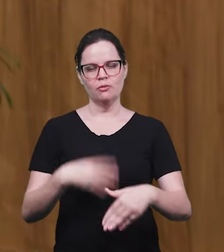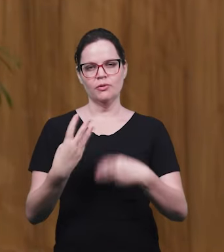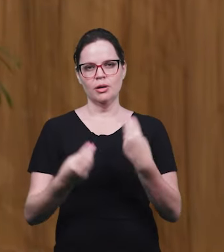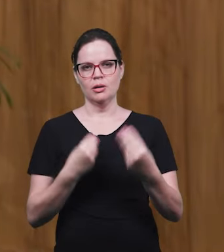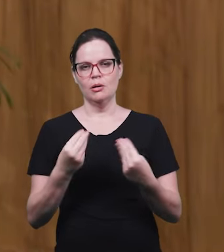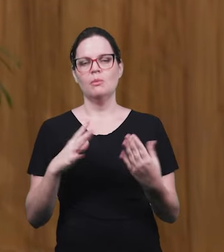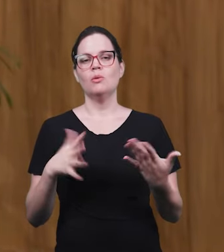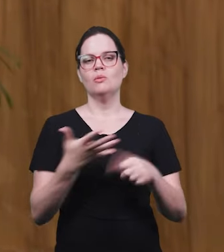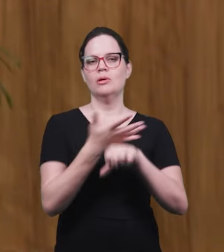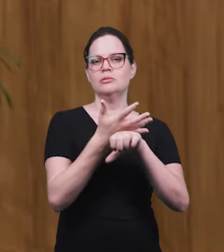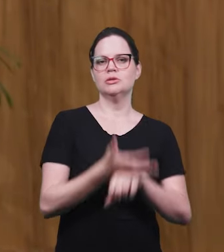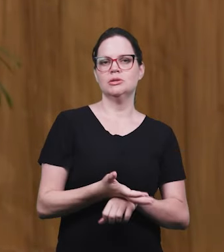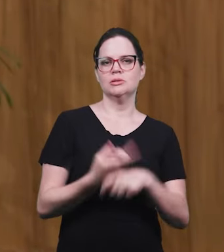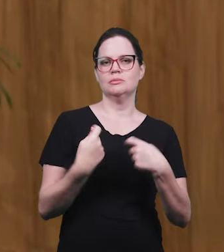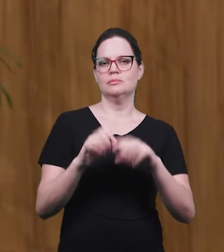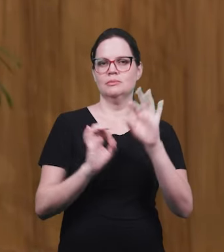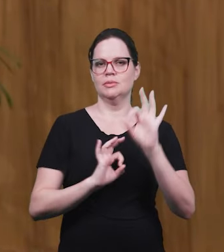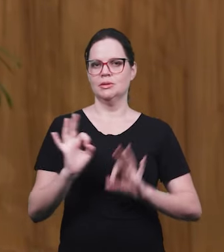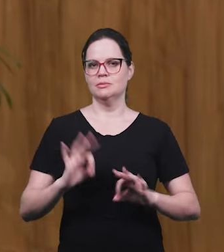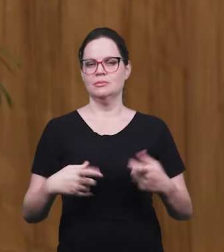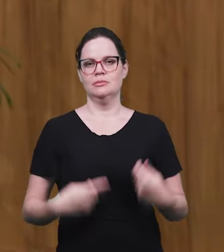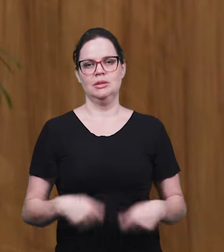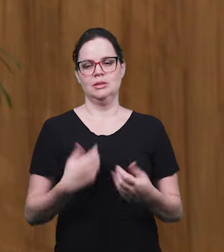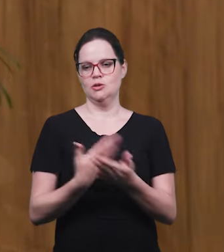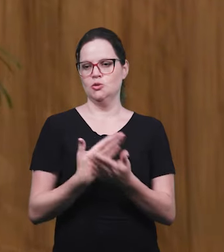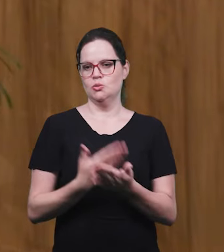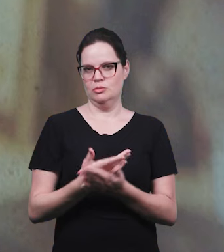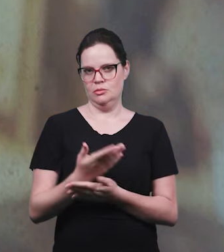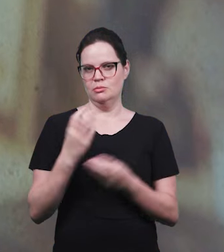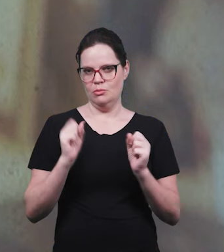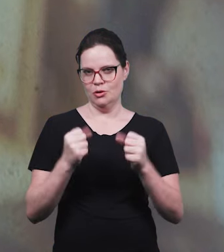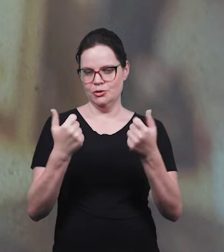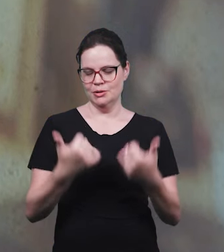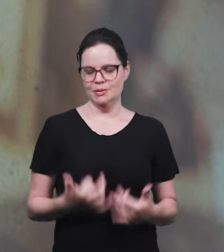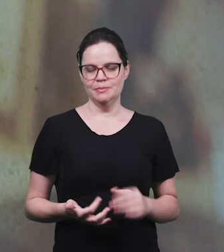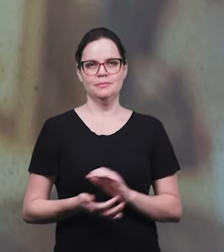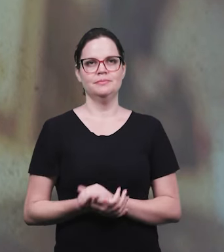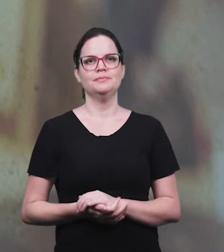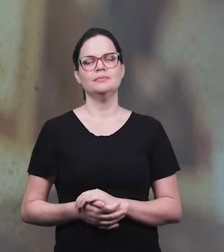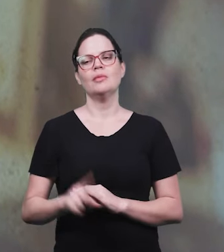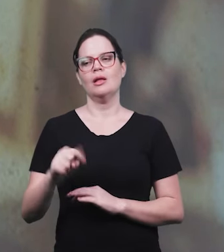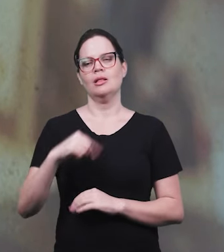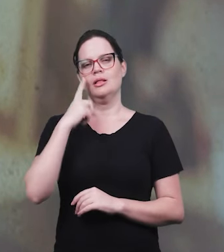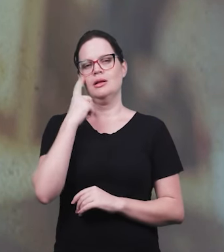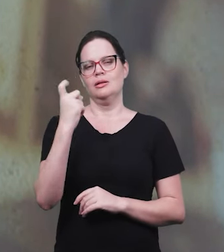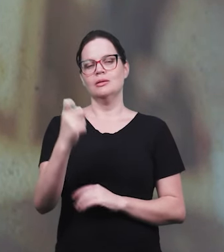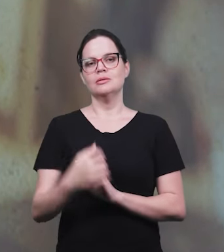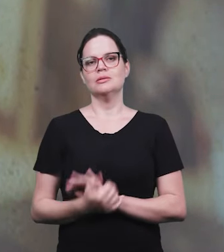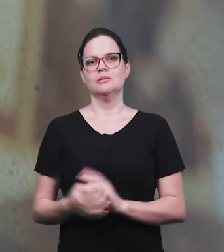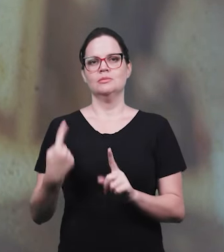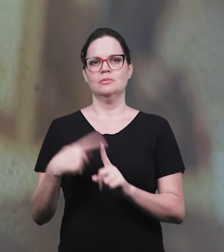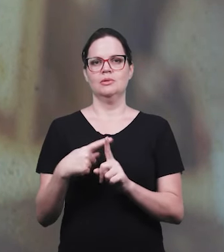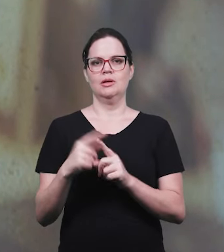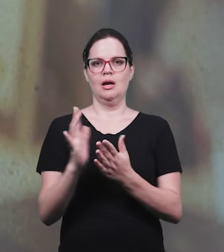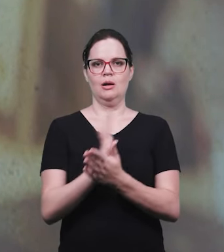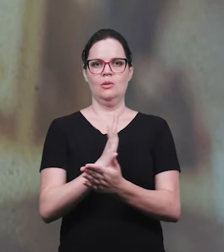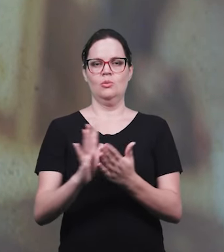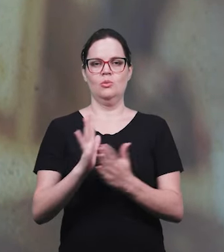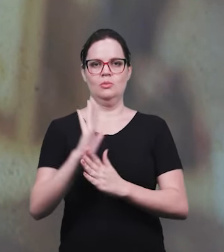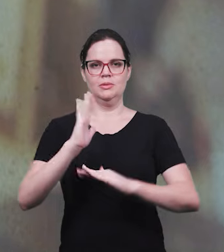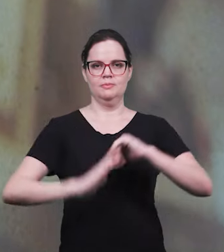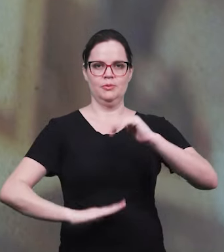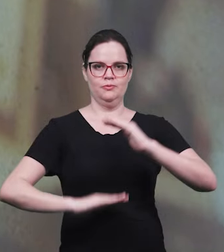prova, quais são as matérias que ele tem que se preparar, que ele necessita estudar? Doutor Rodrigo, interessante que algumas